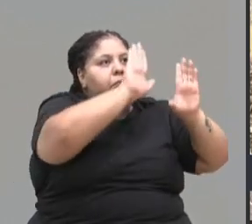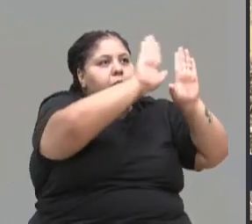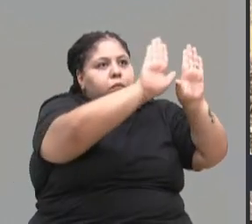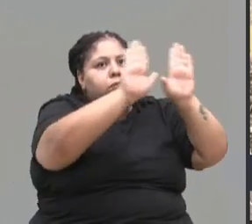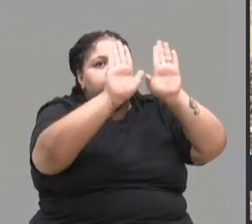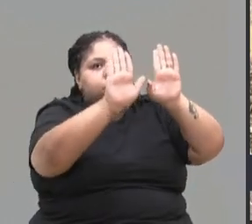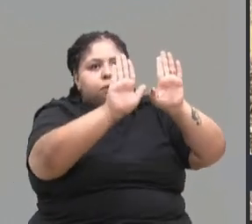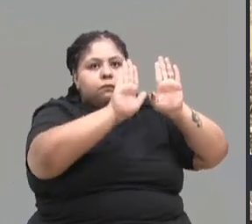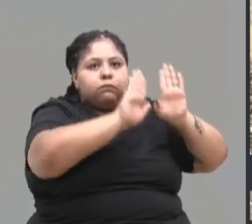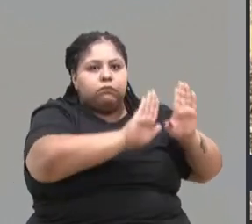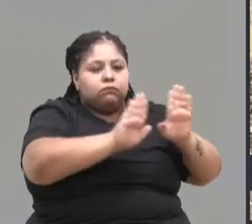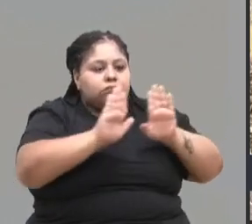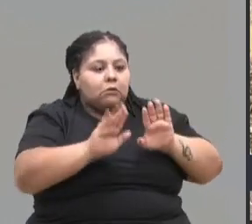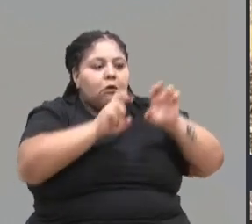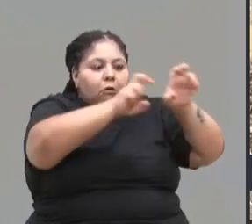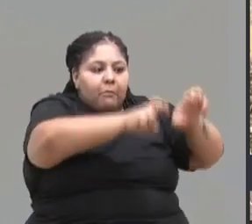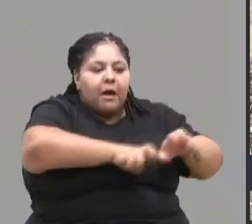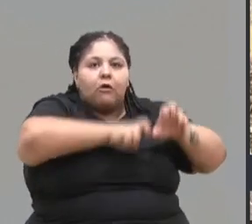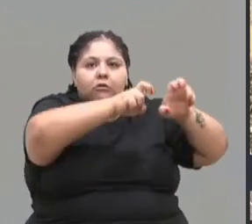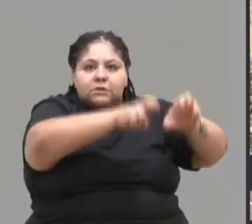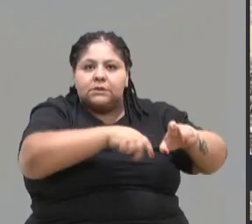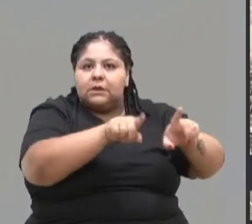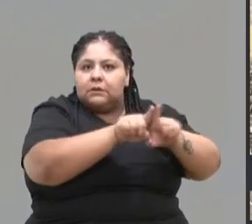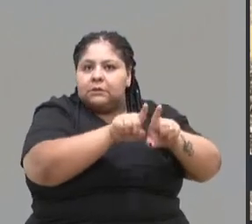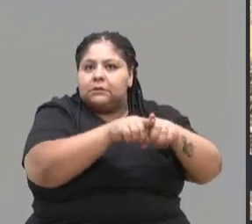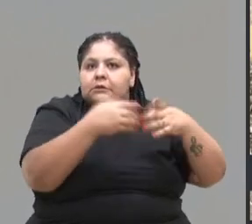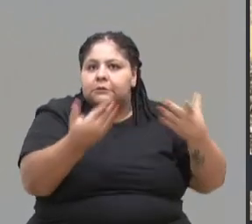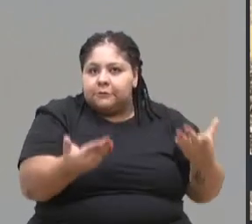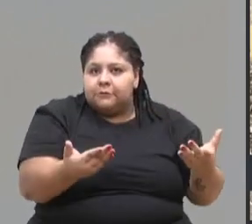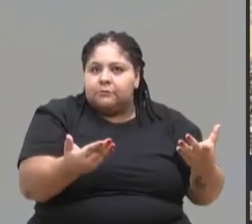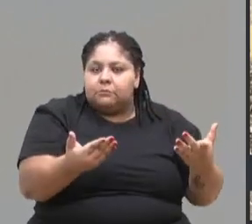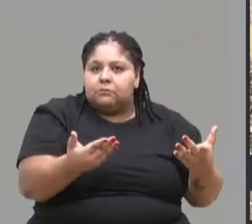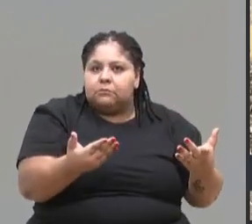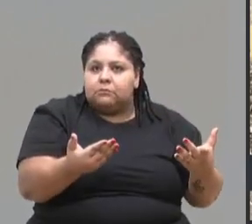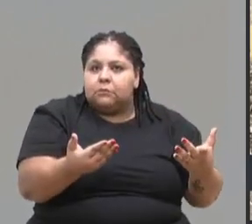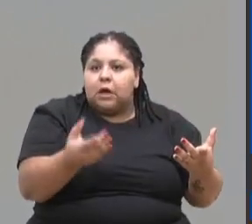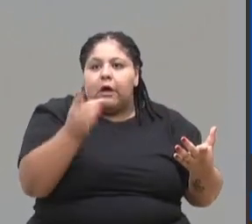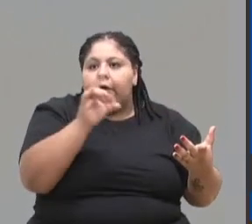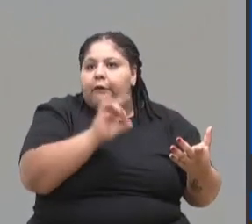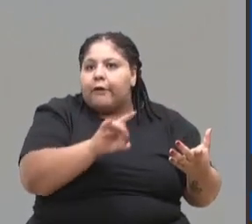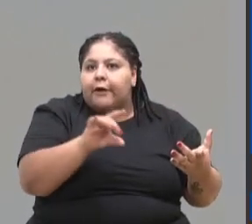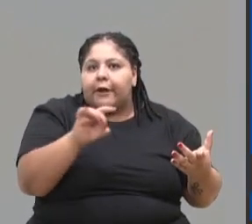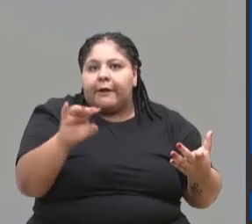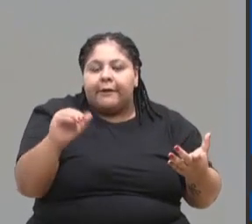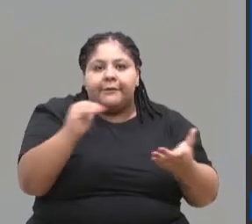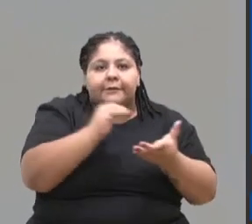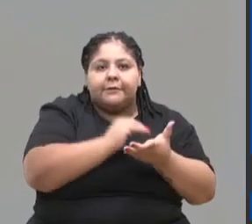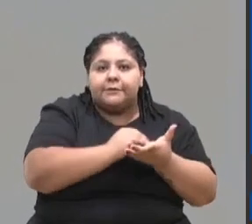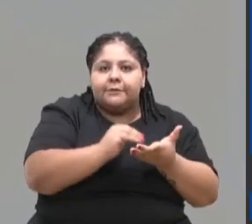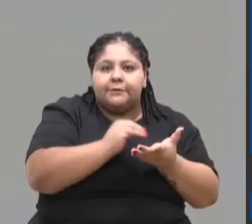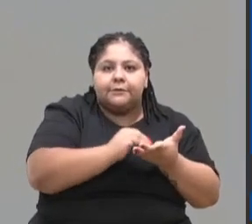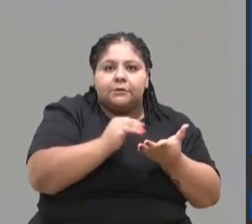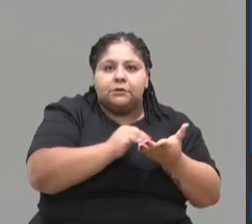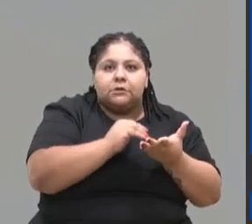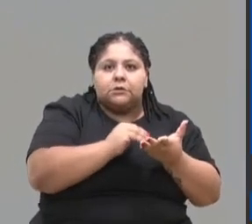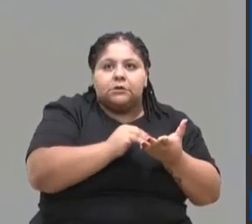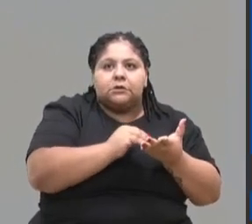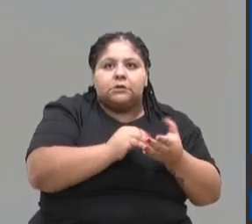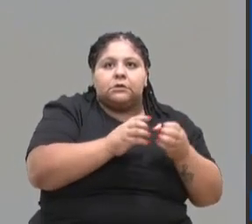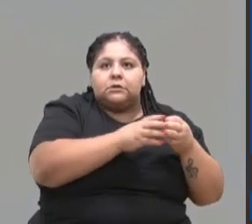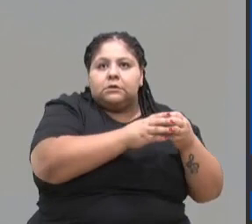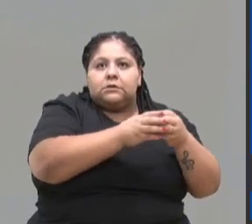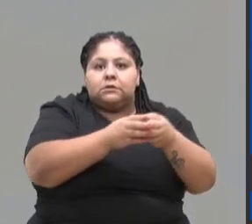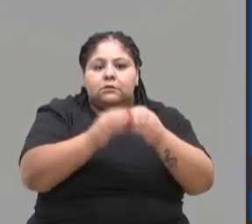uma roçada, porque senão cada secretaria que deslocar uma equipe. E com uma equipe de